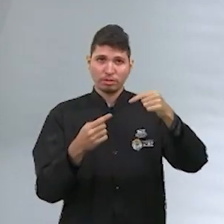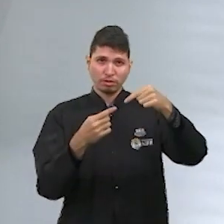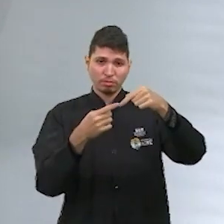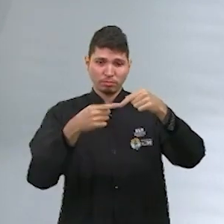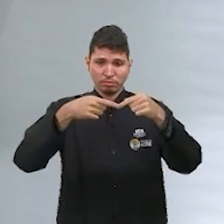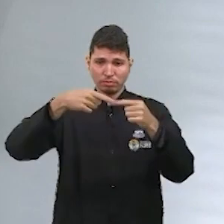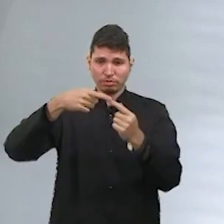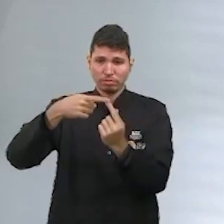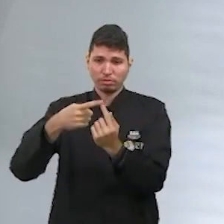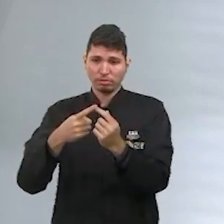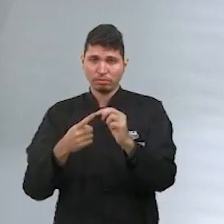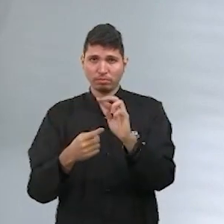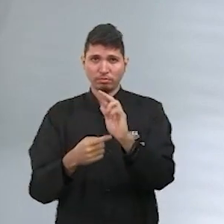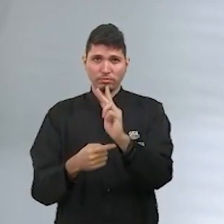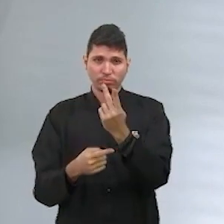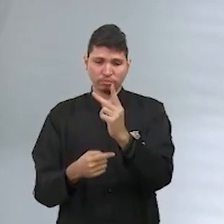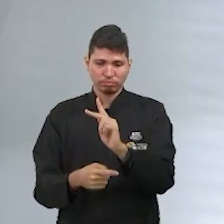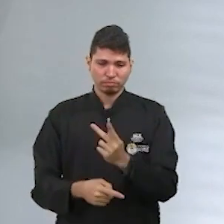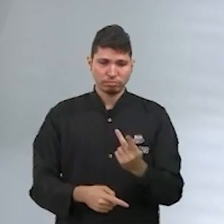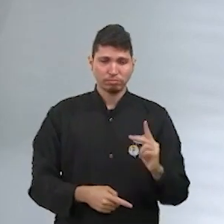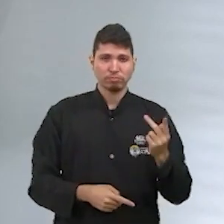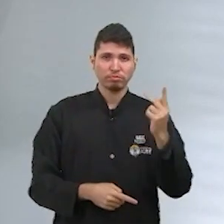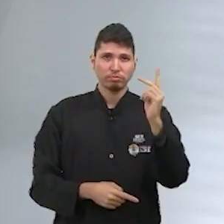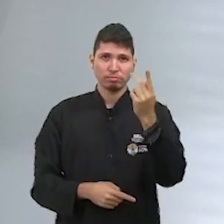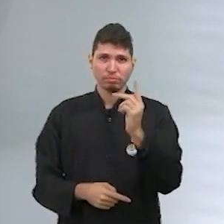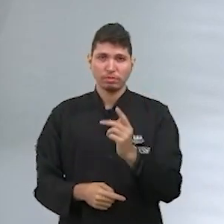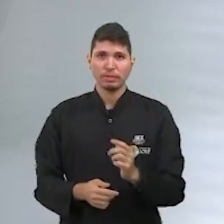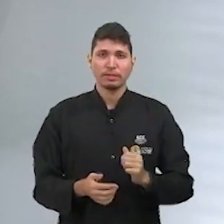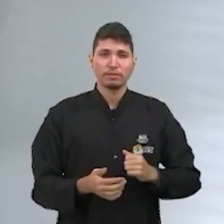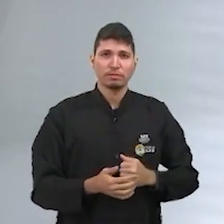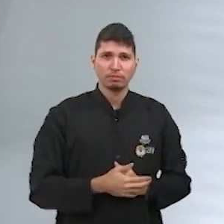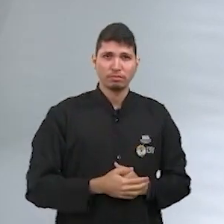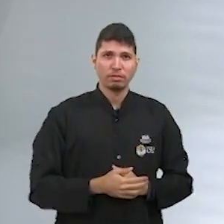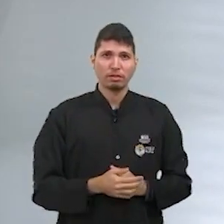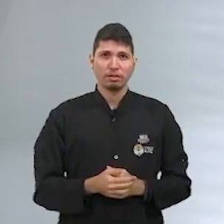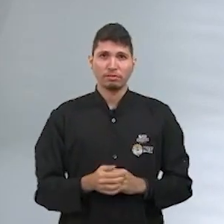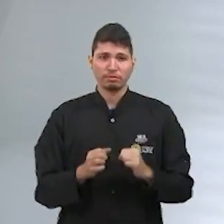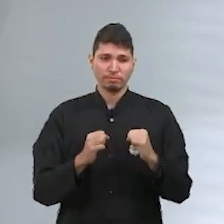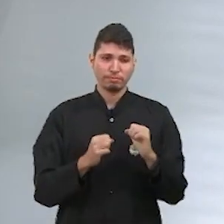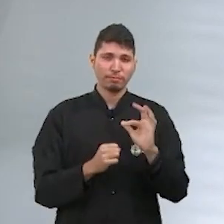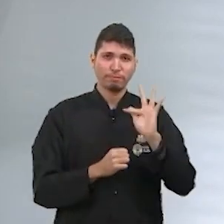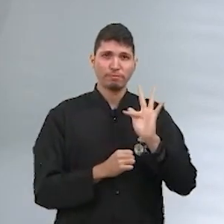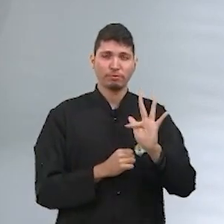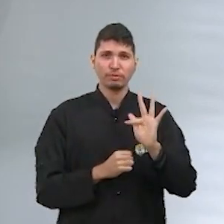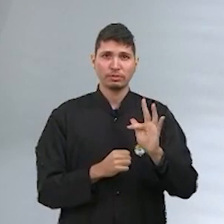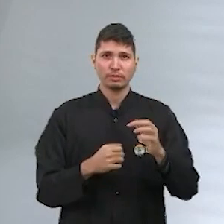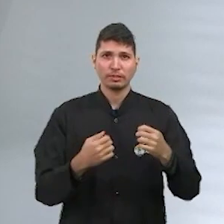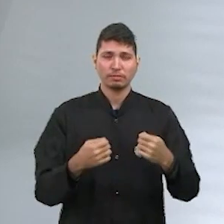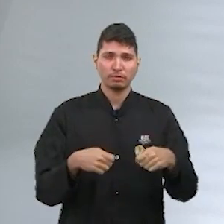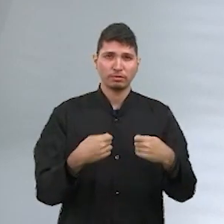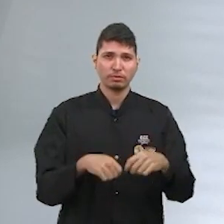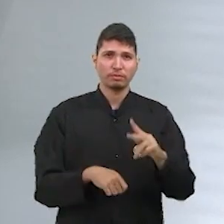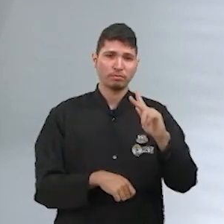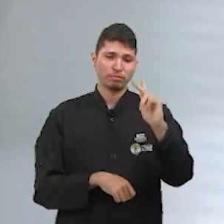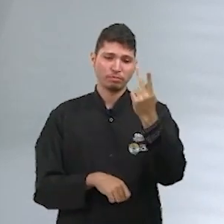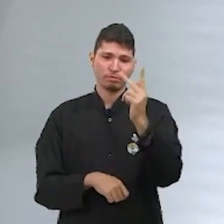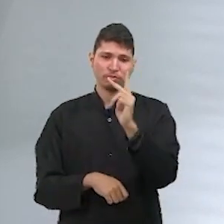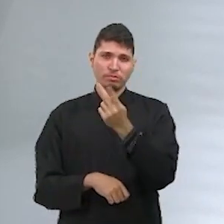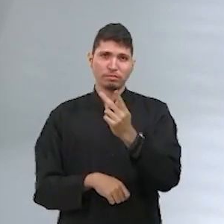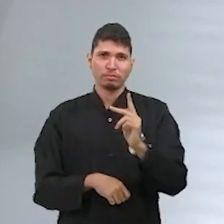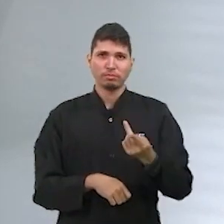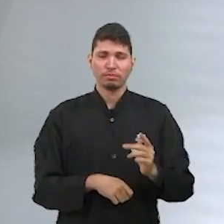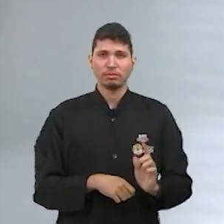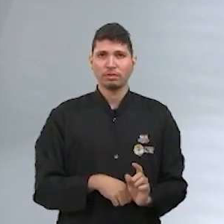hidrogênio. Primeiro passo para acontecer, né, essa força, essa ligação, eu preciso ter hidrogênio.